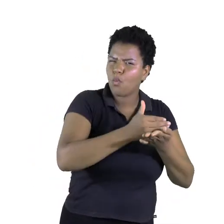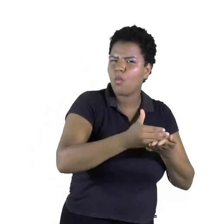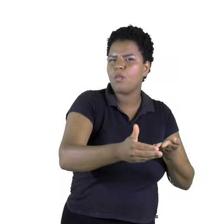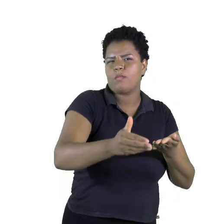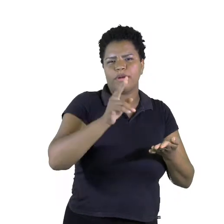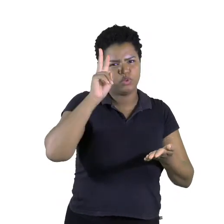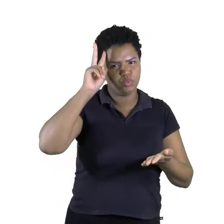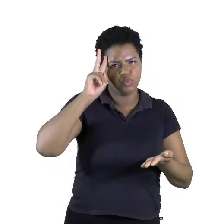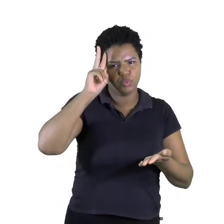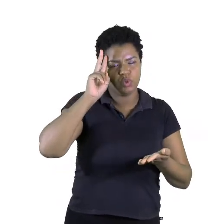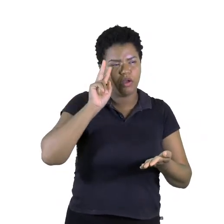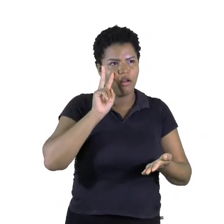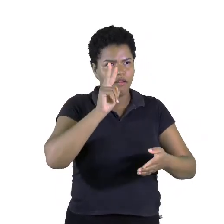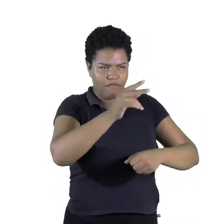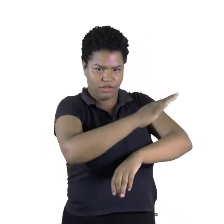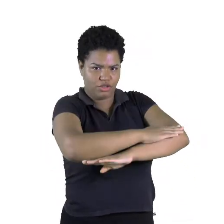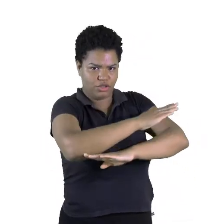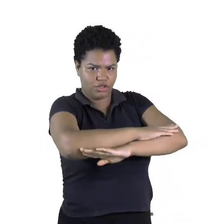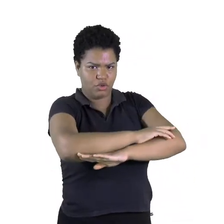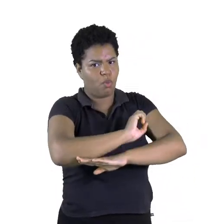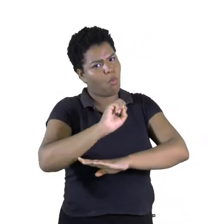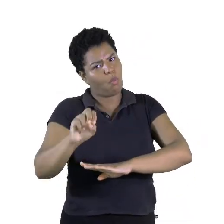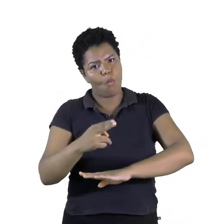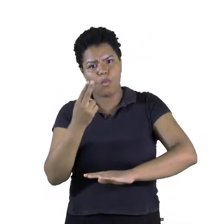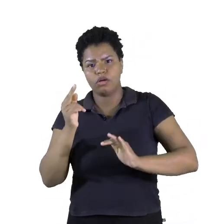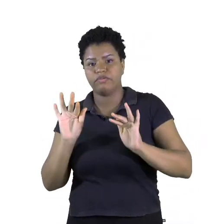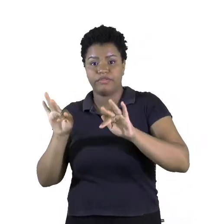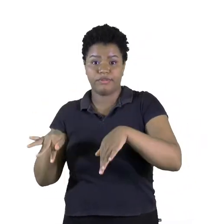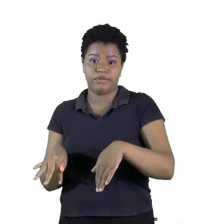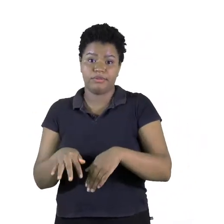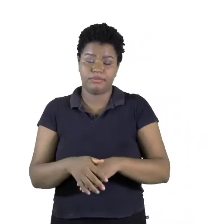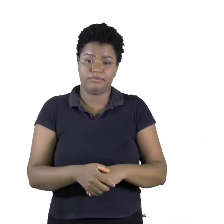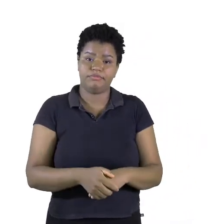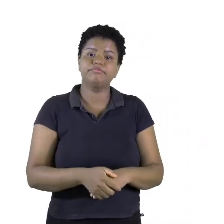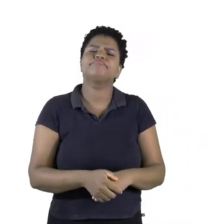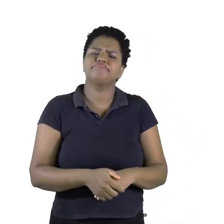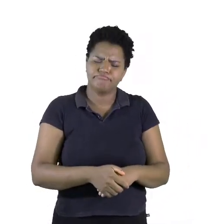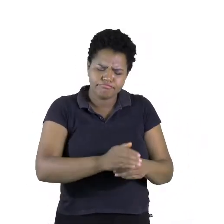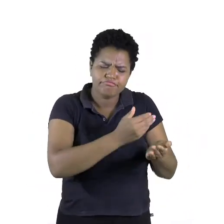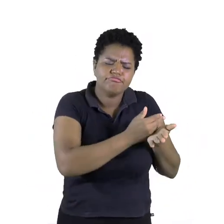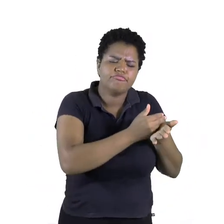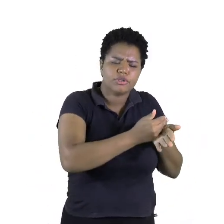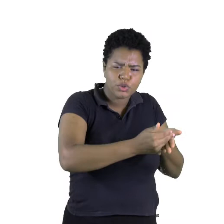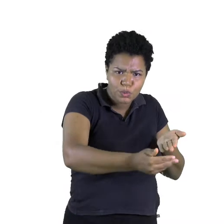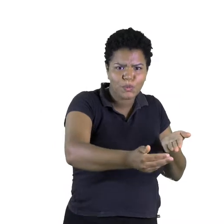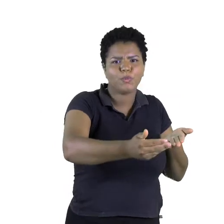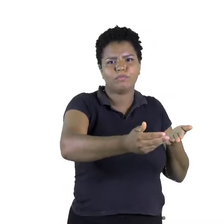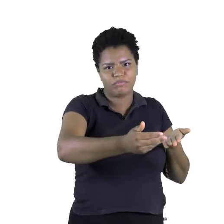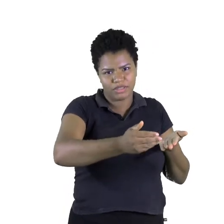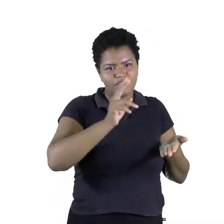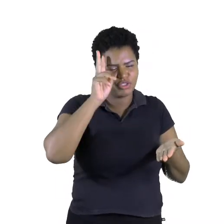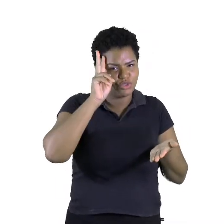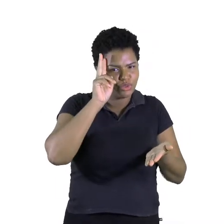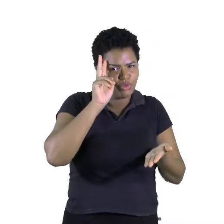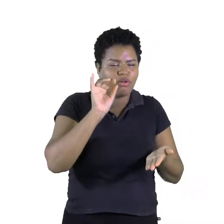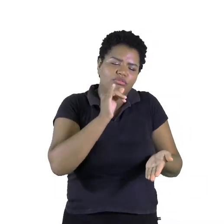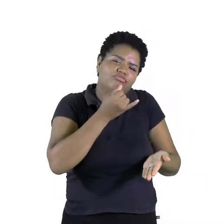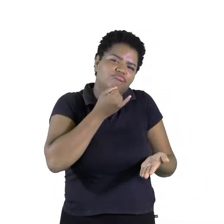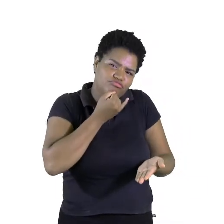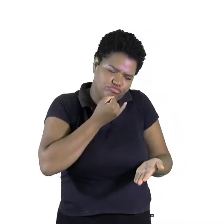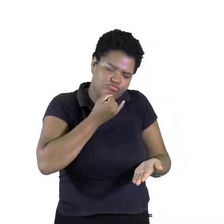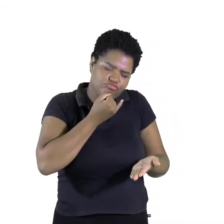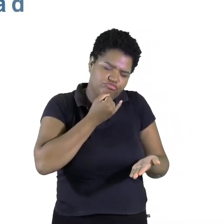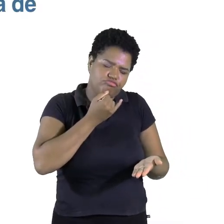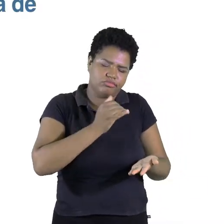janela? Ou foi só no final? Isso mesmo, antes, bem no início da história, ela estava triste.